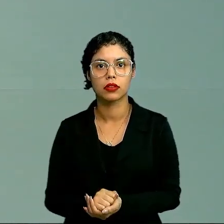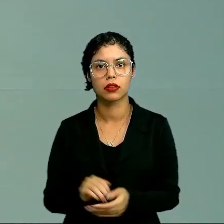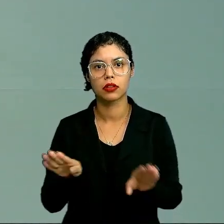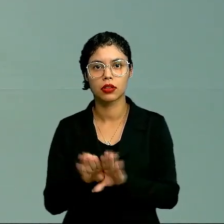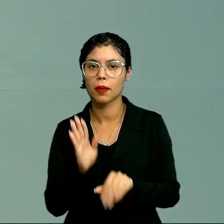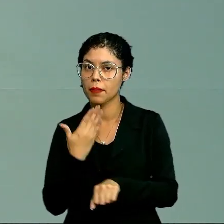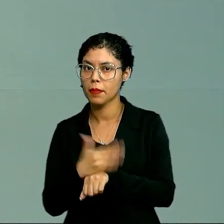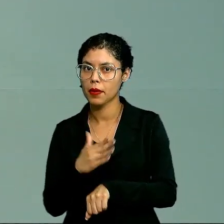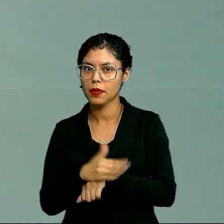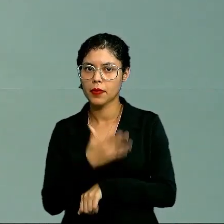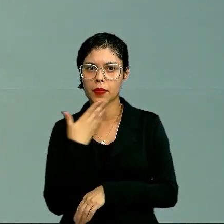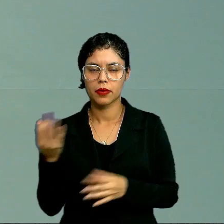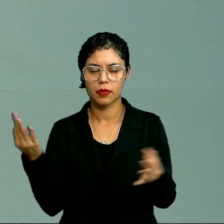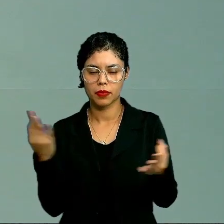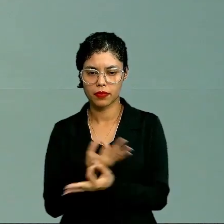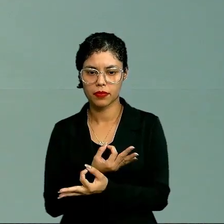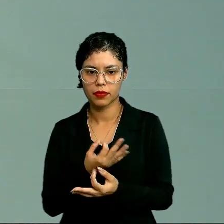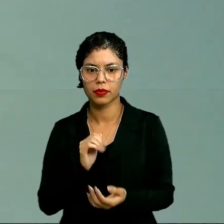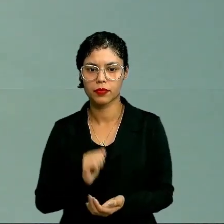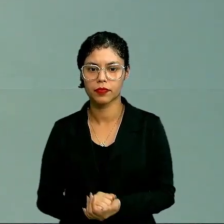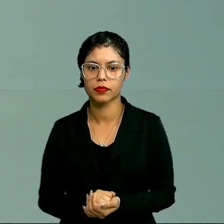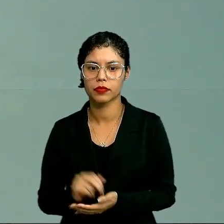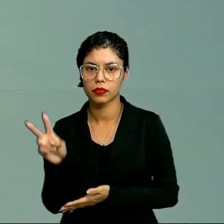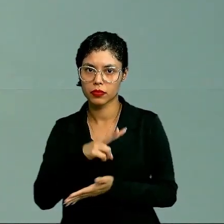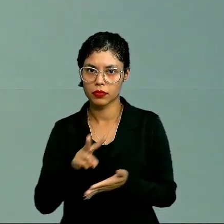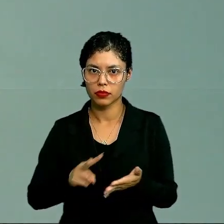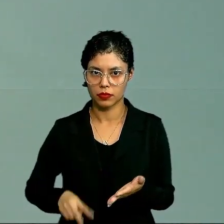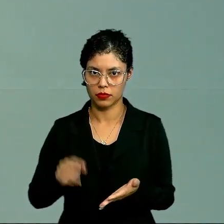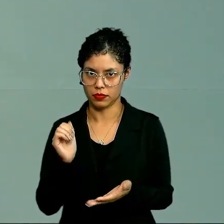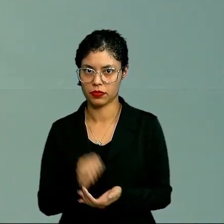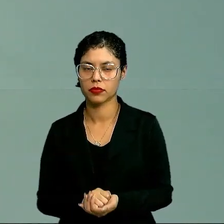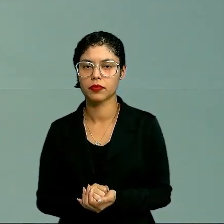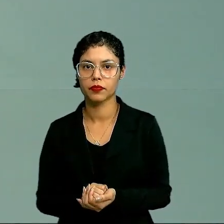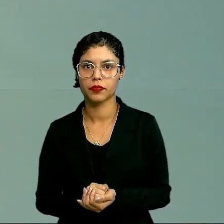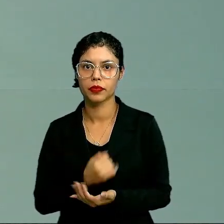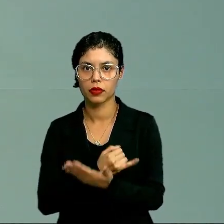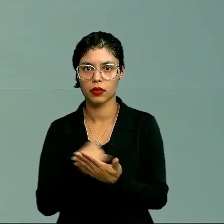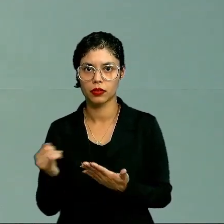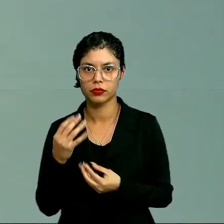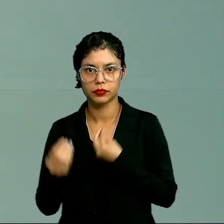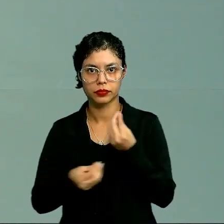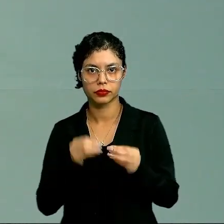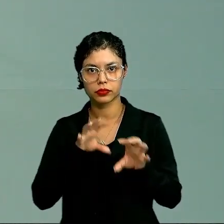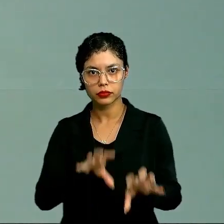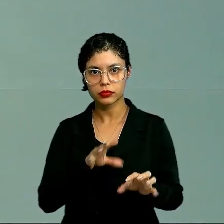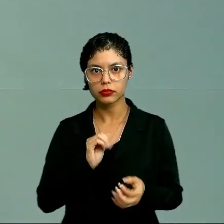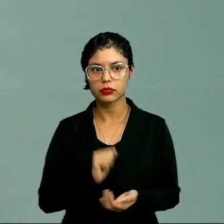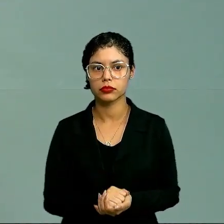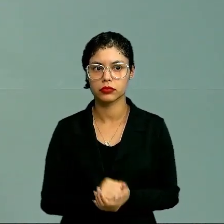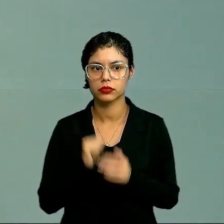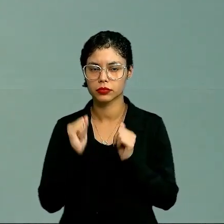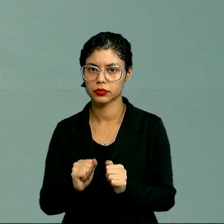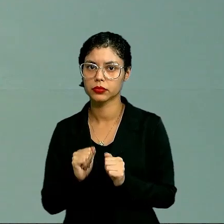fazer com que você aperfeiçoe. Então, você faz uma leitura, por exemplo, de uma introdução como essa, você já sabe que